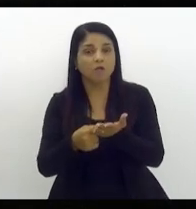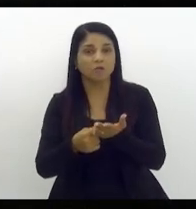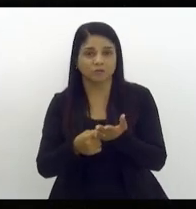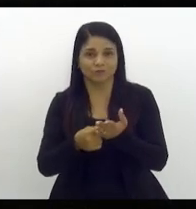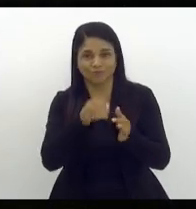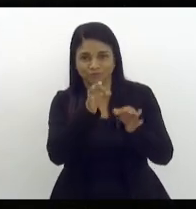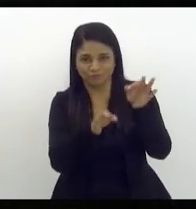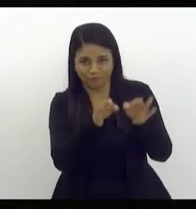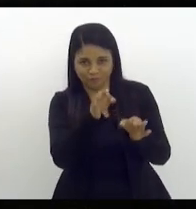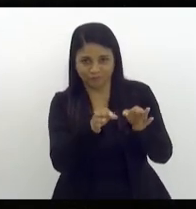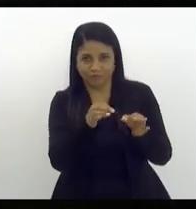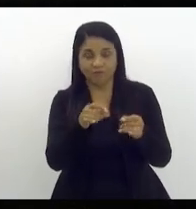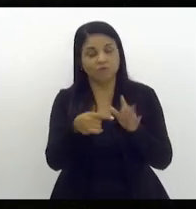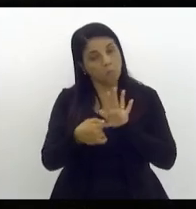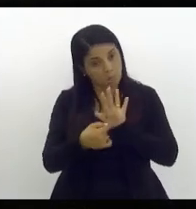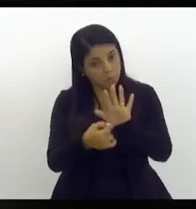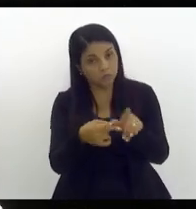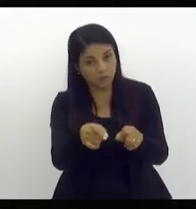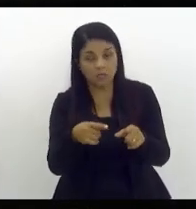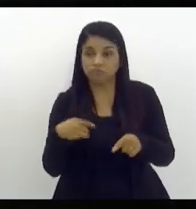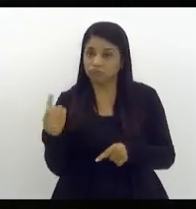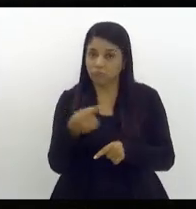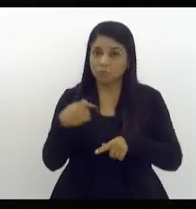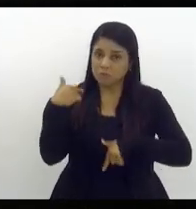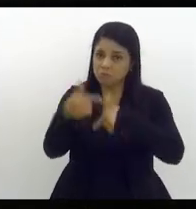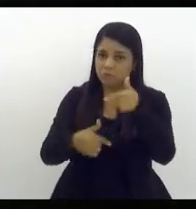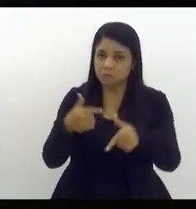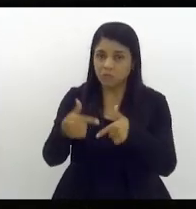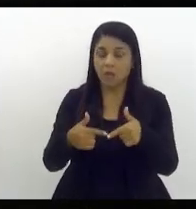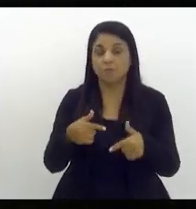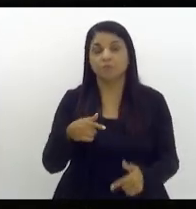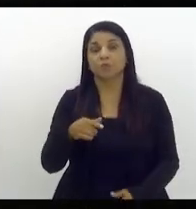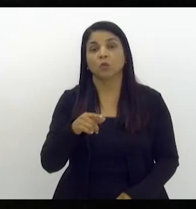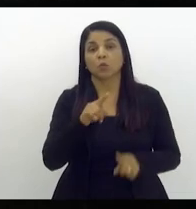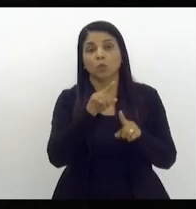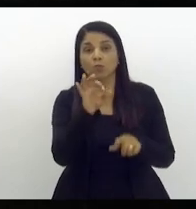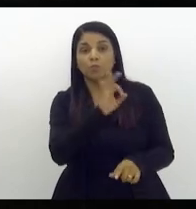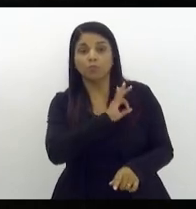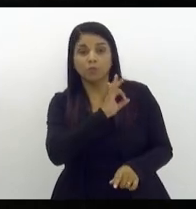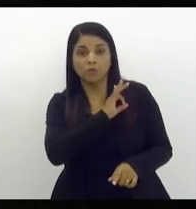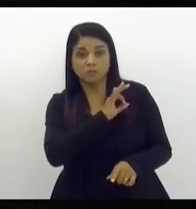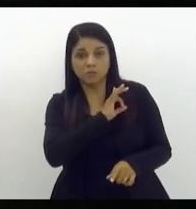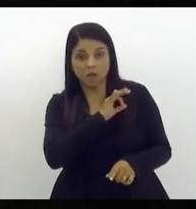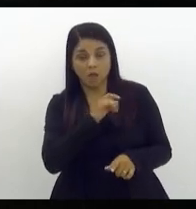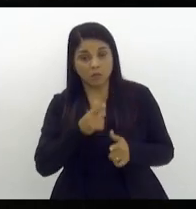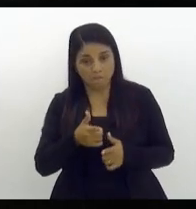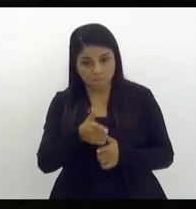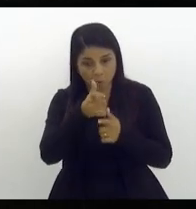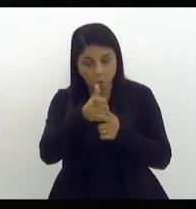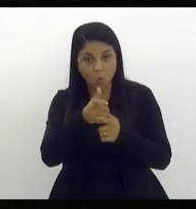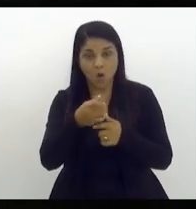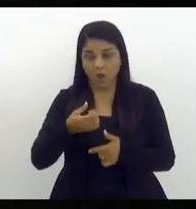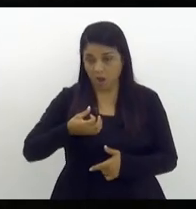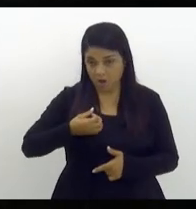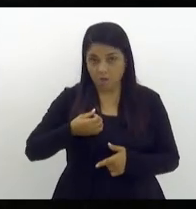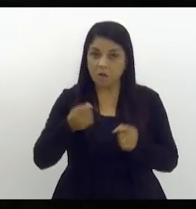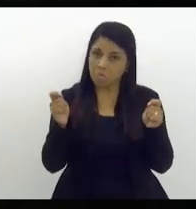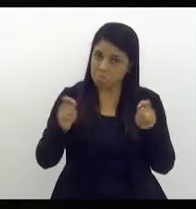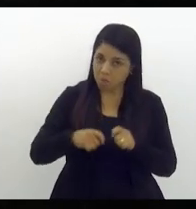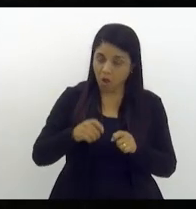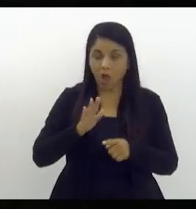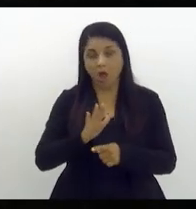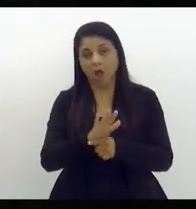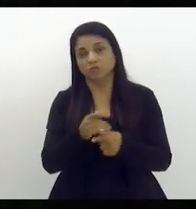fazê-lo. Vamos demonstrar, até porque esse agente que atirou, ele precisa ser protegido e a Câmara pode protegê-lo nessa